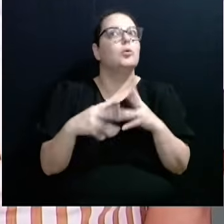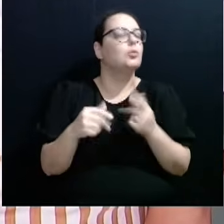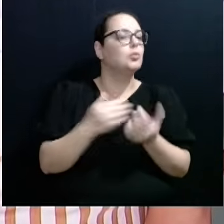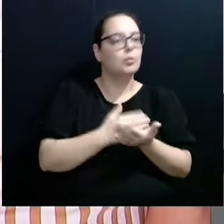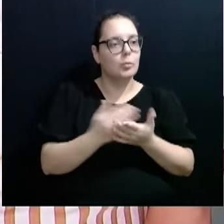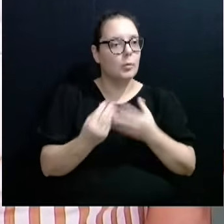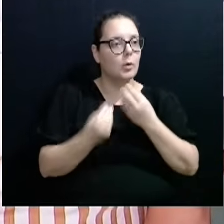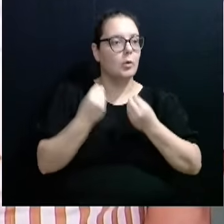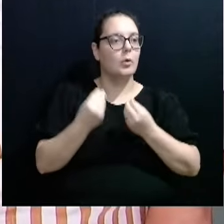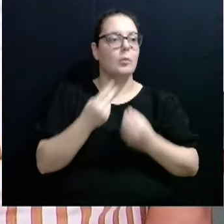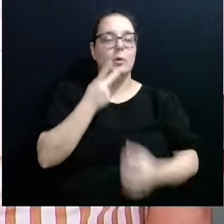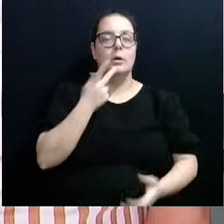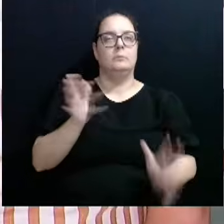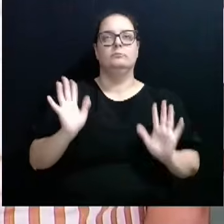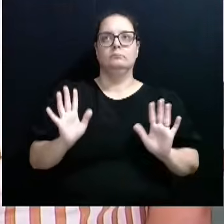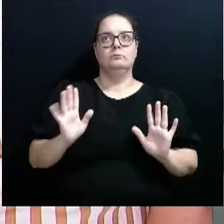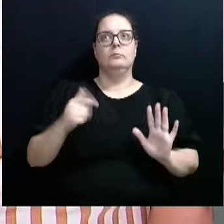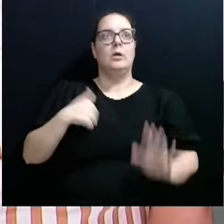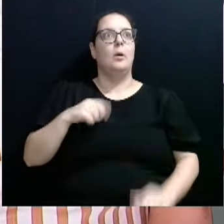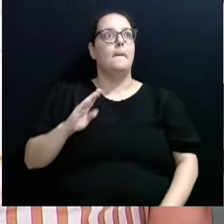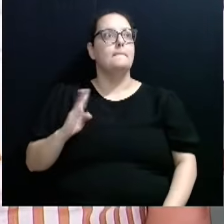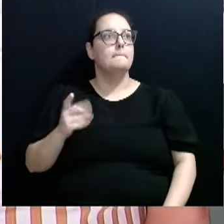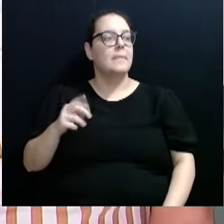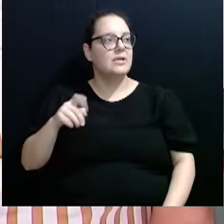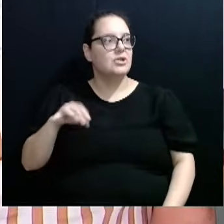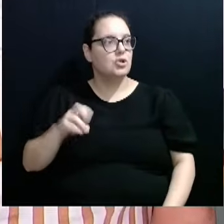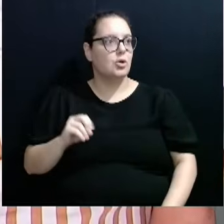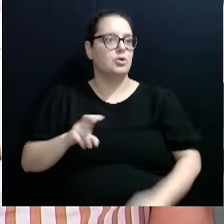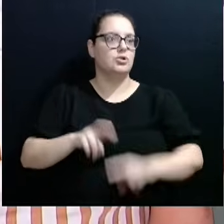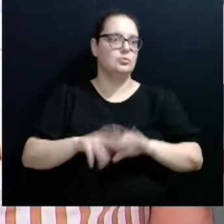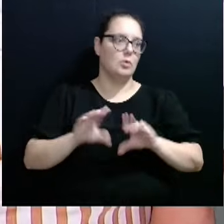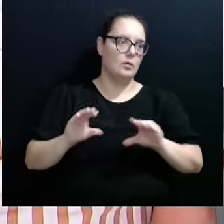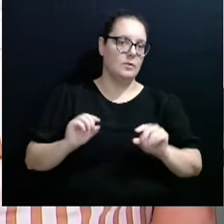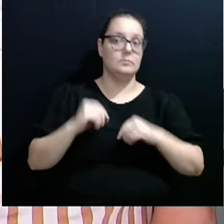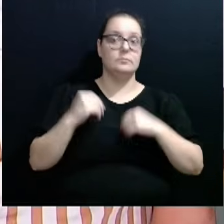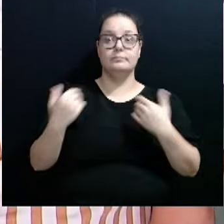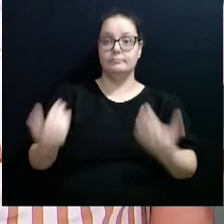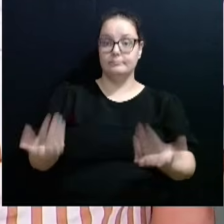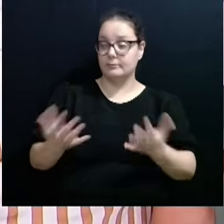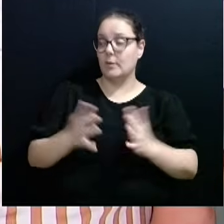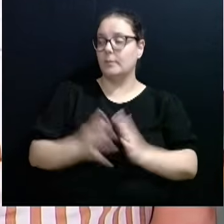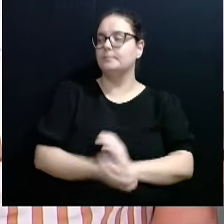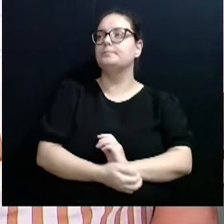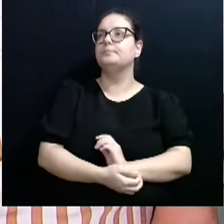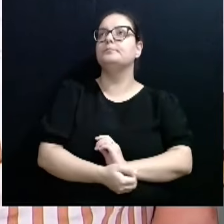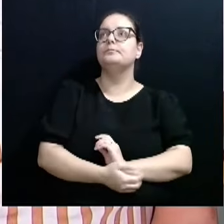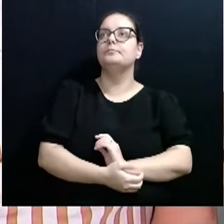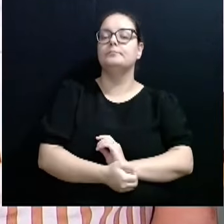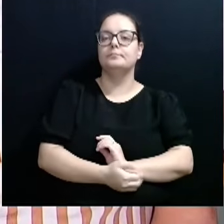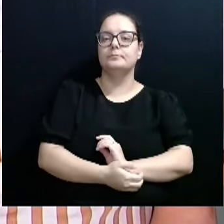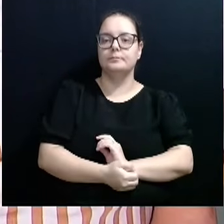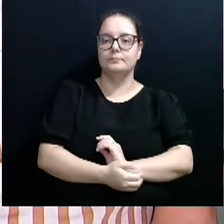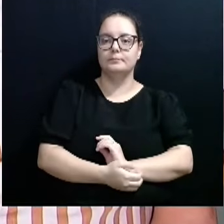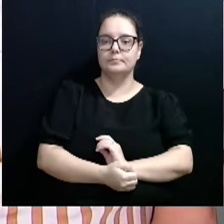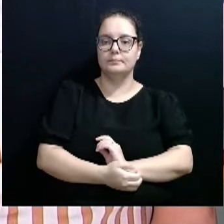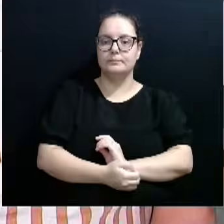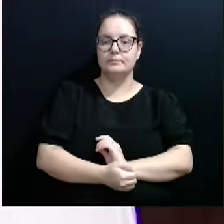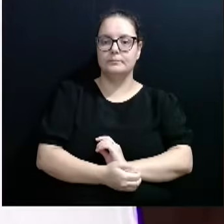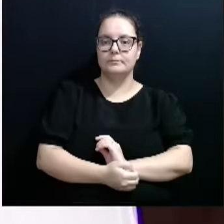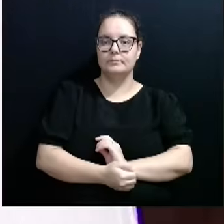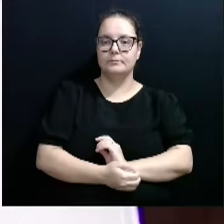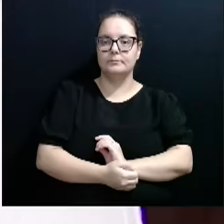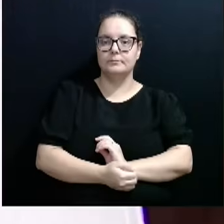vou fazer um brechó de móveis. Então, começou assim, a minha sobrinha, Luciana Irata,